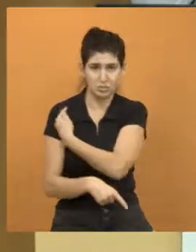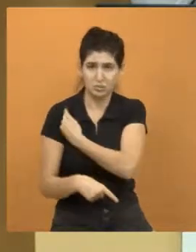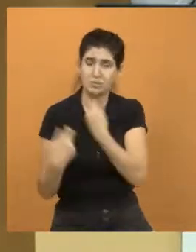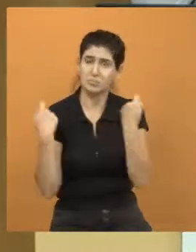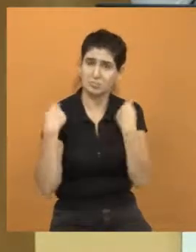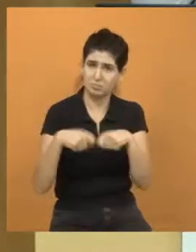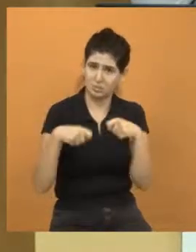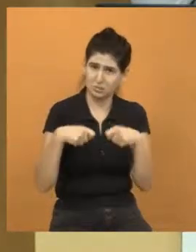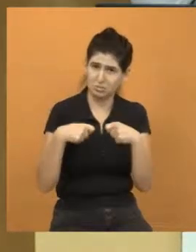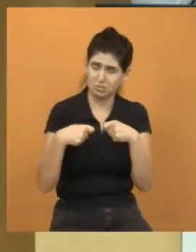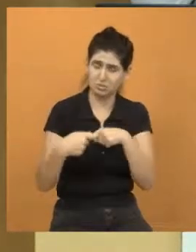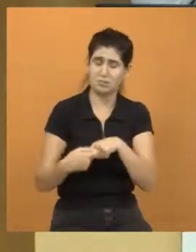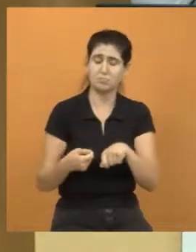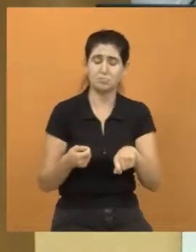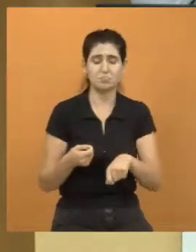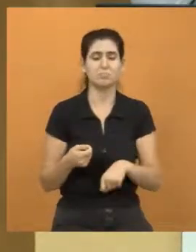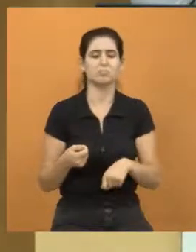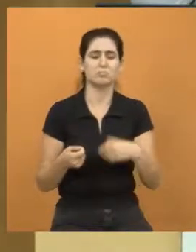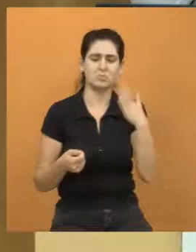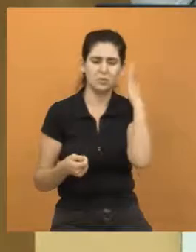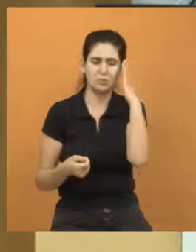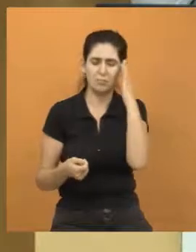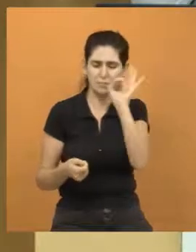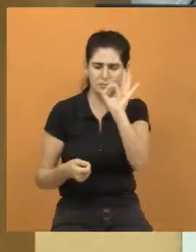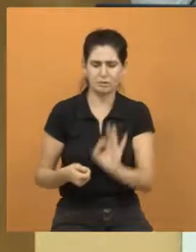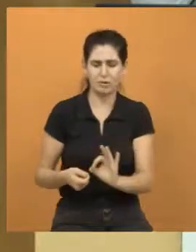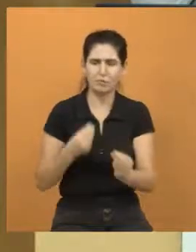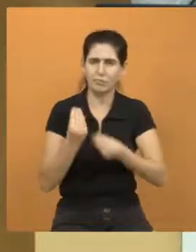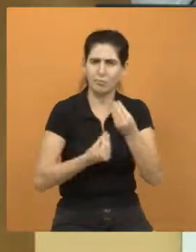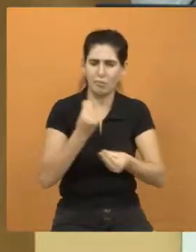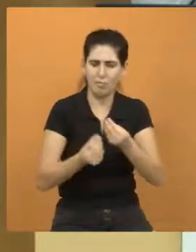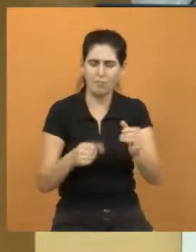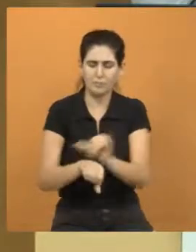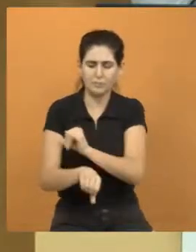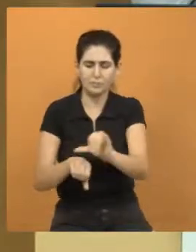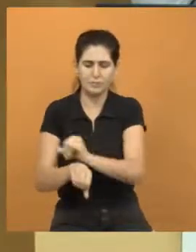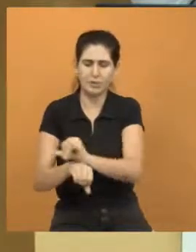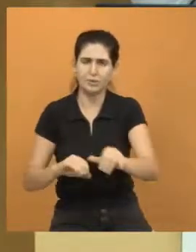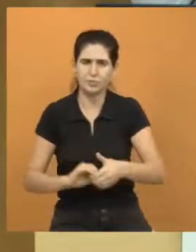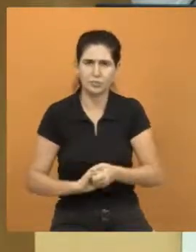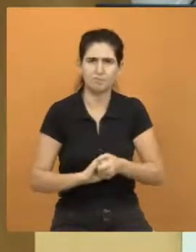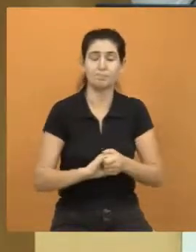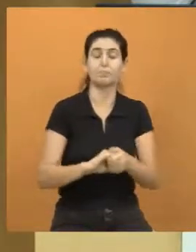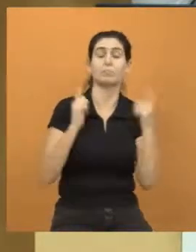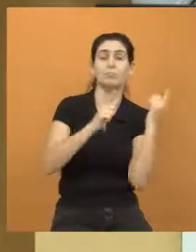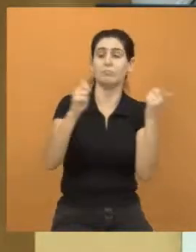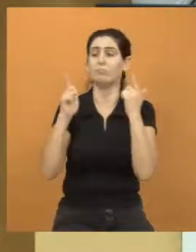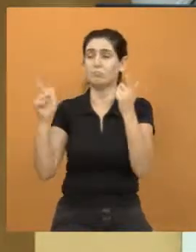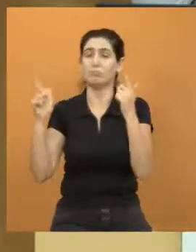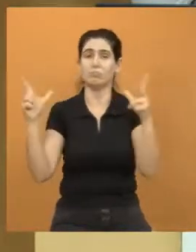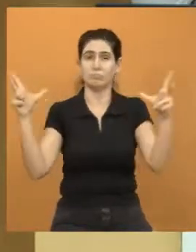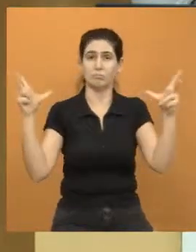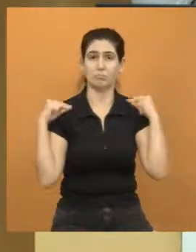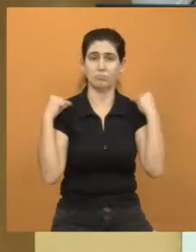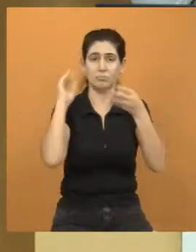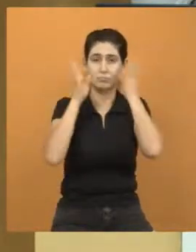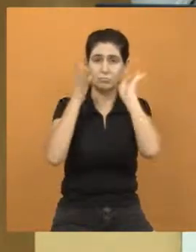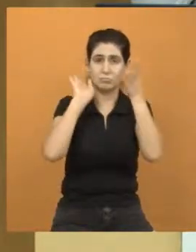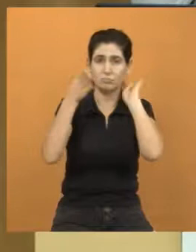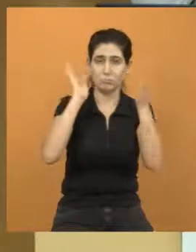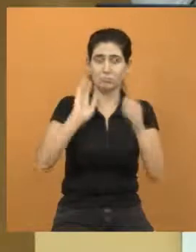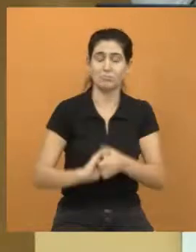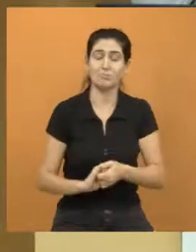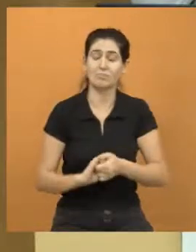parada. E também, nessa questão da paralisação dos caminhoneiros, chamou a atenção que o